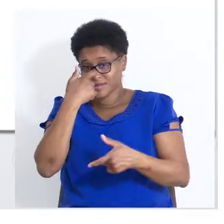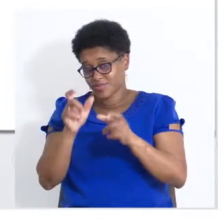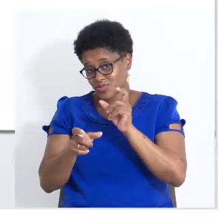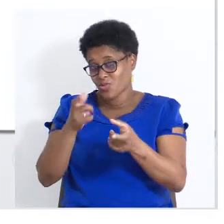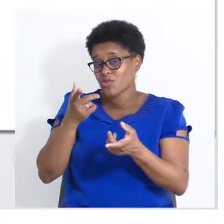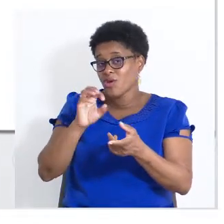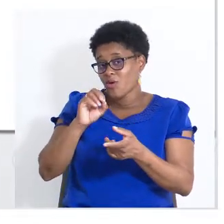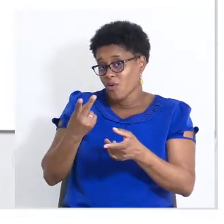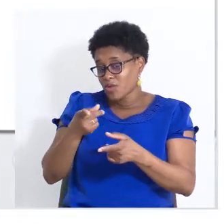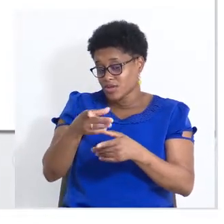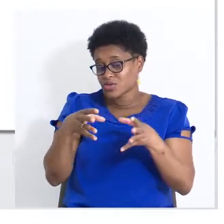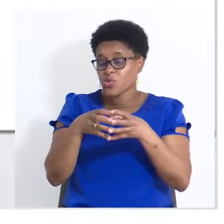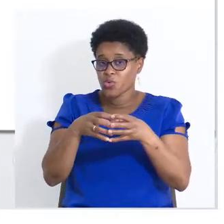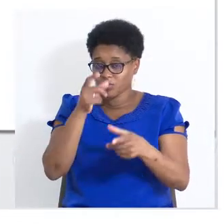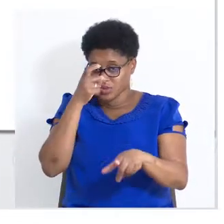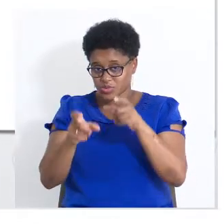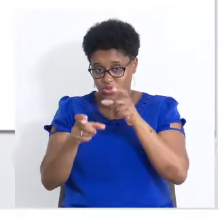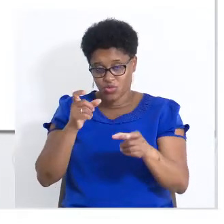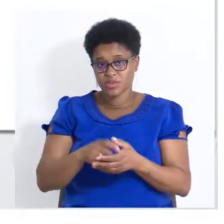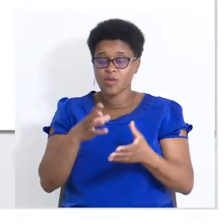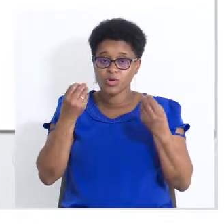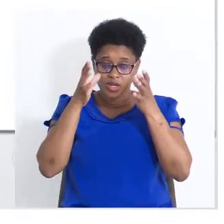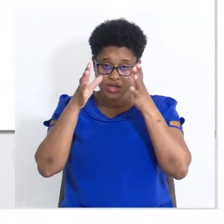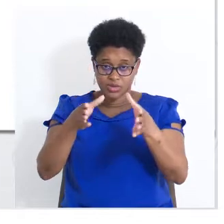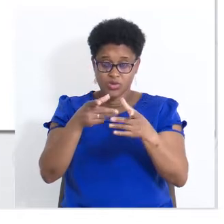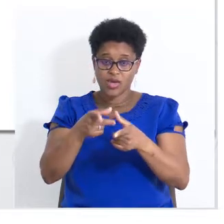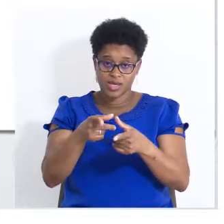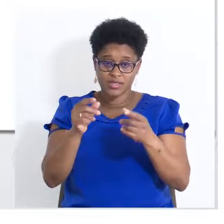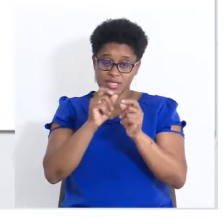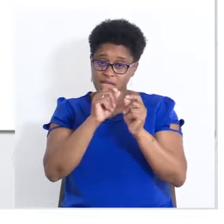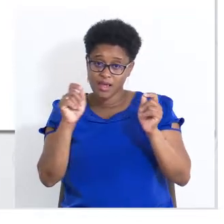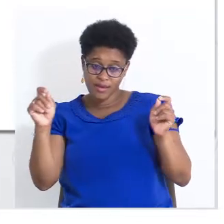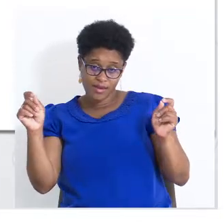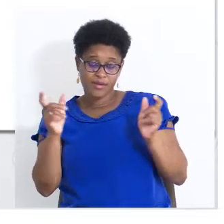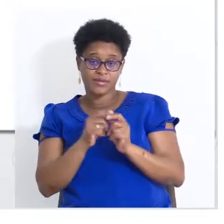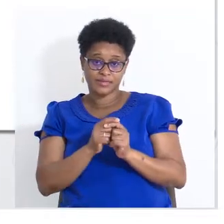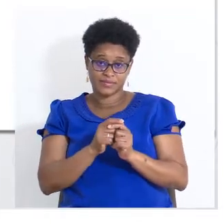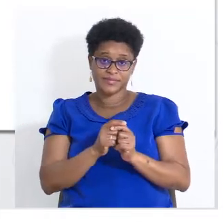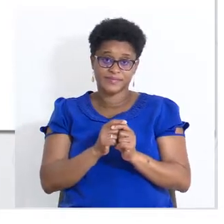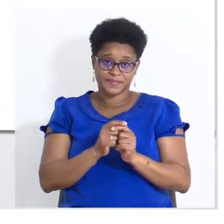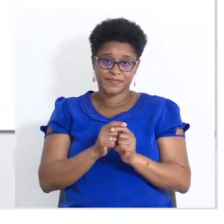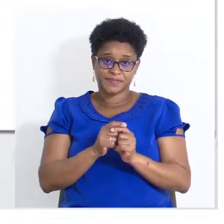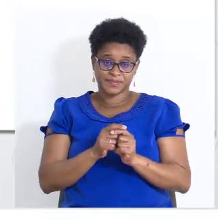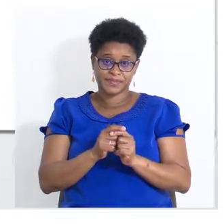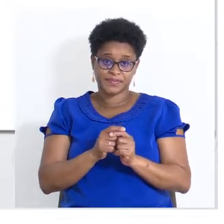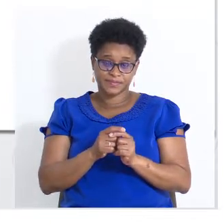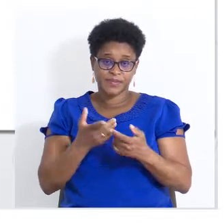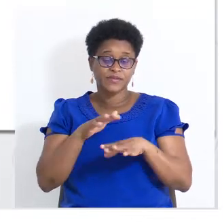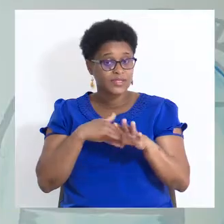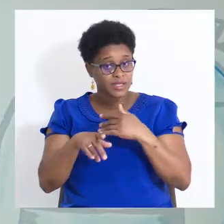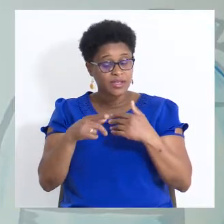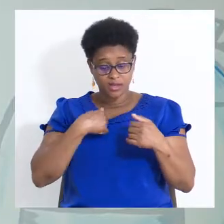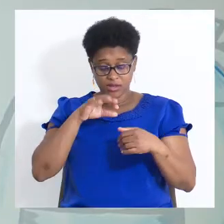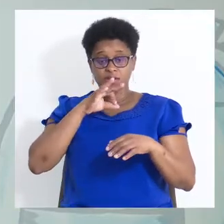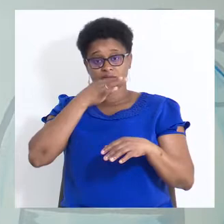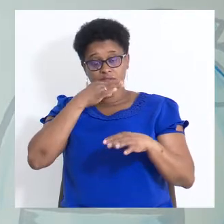camada de pessoas ou então nesse grupo de pessoas. Muita atenção a essas linhas de execução.